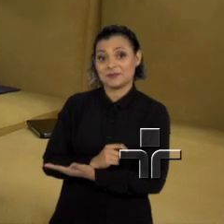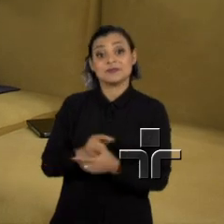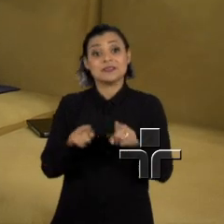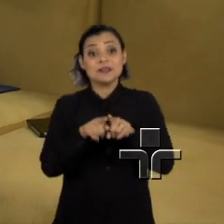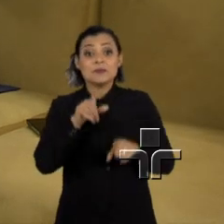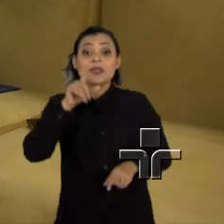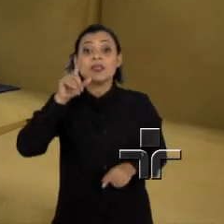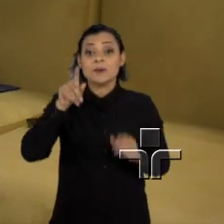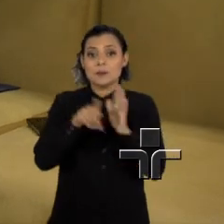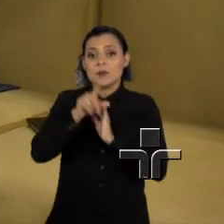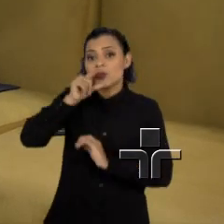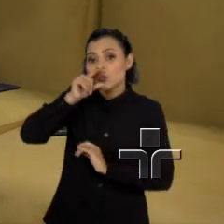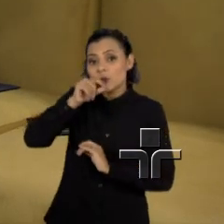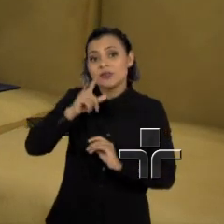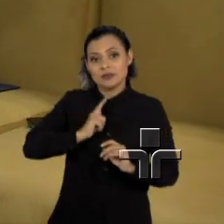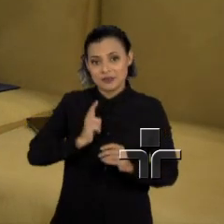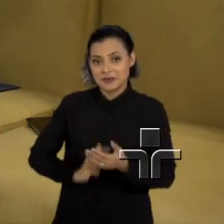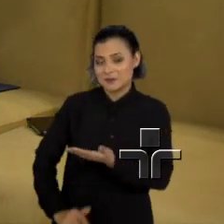também o Twitter,